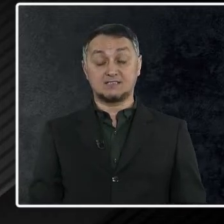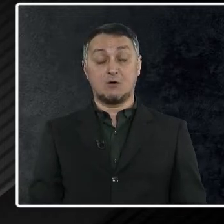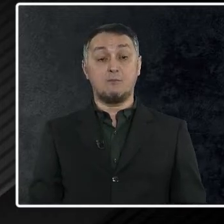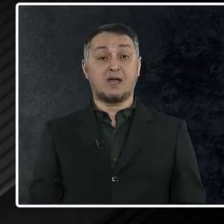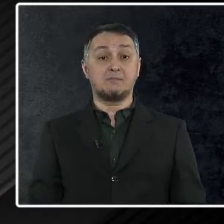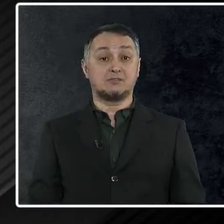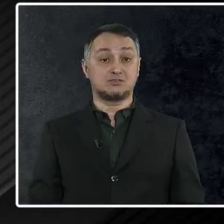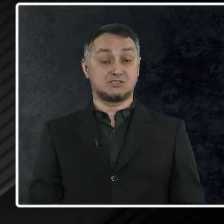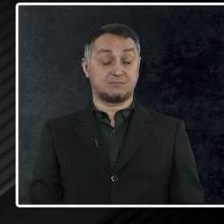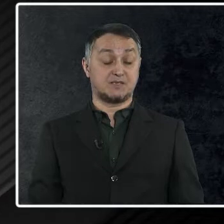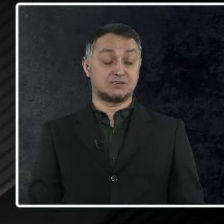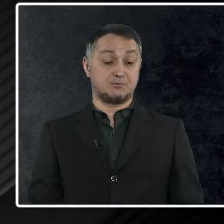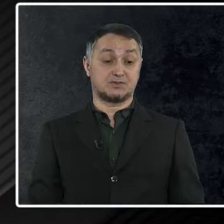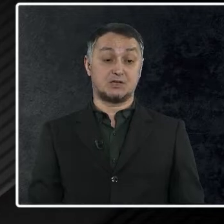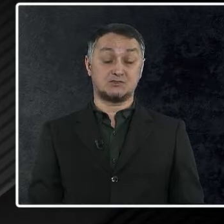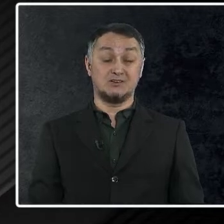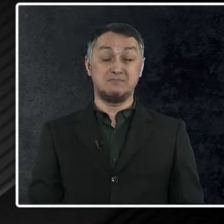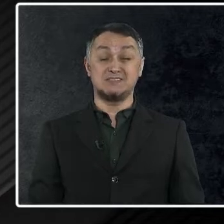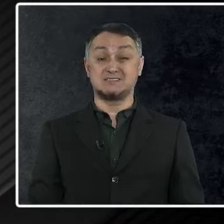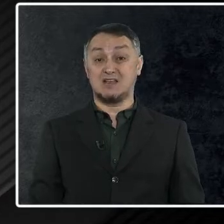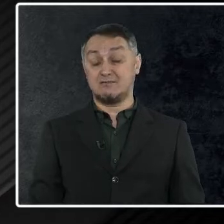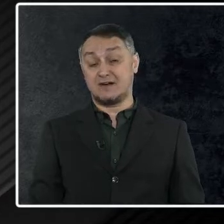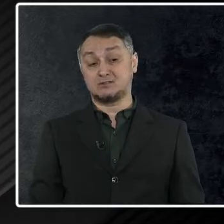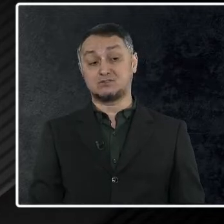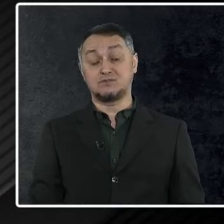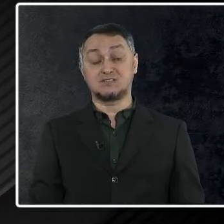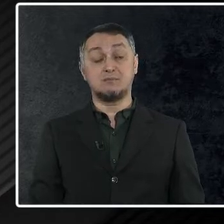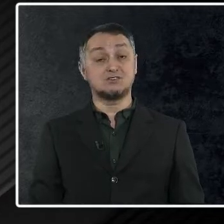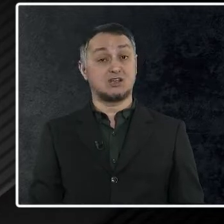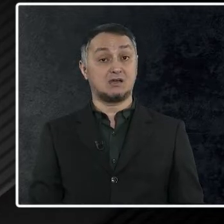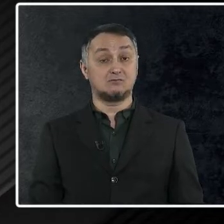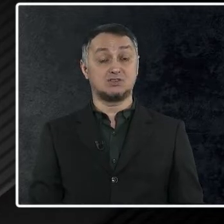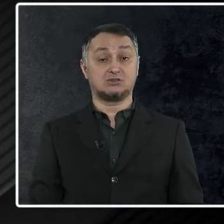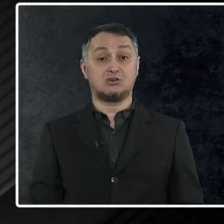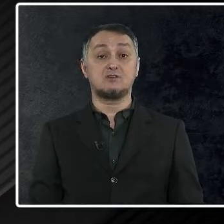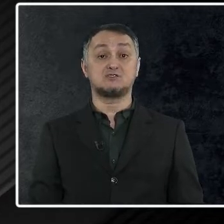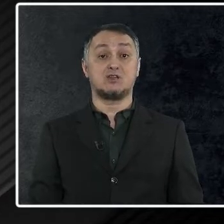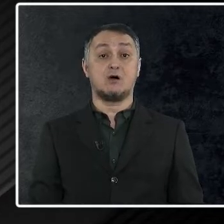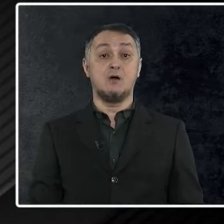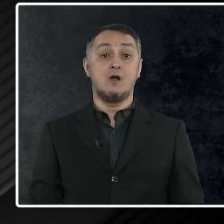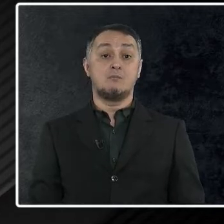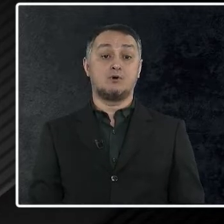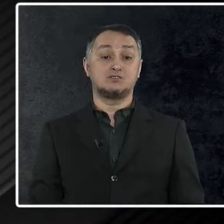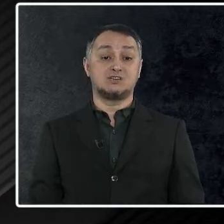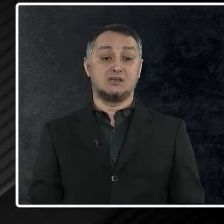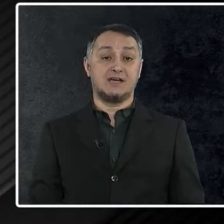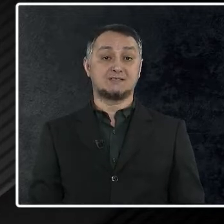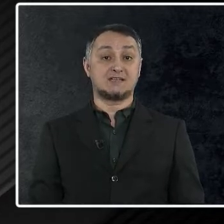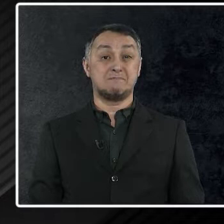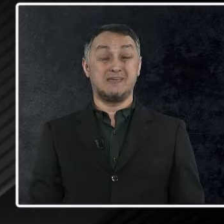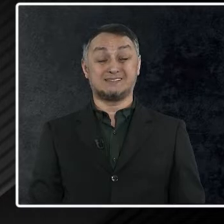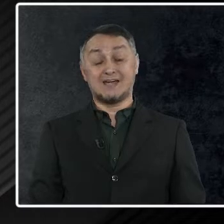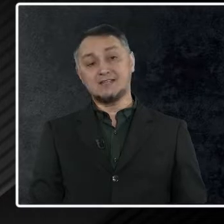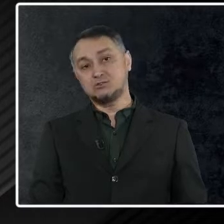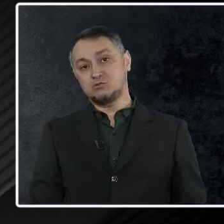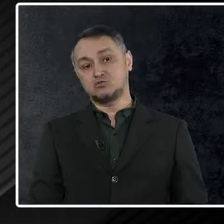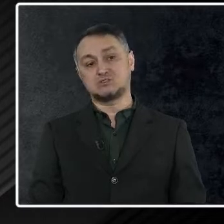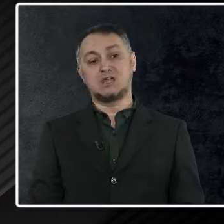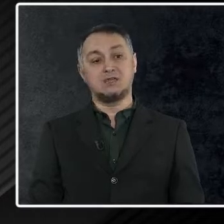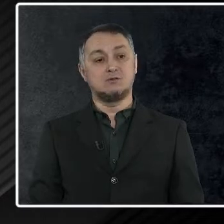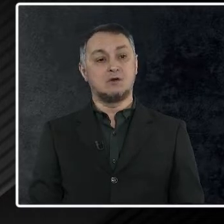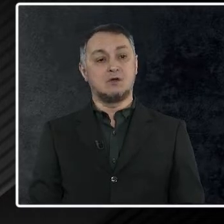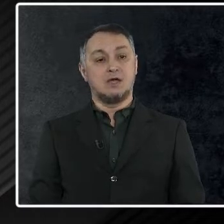prezados com relação ao pagamento de despesas de pessoal são limites elevados. Se você imaginar que um diretório nacional pode gastar metade